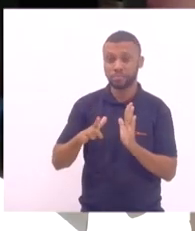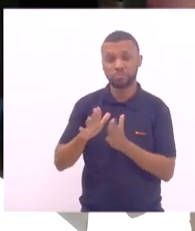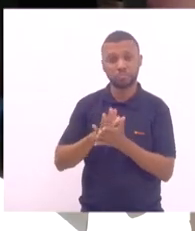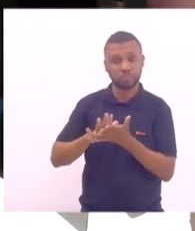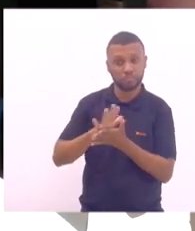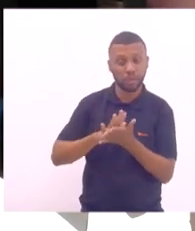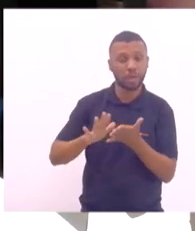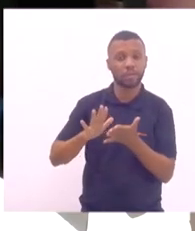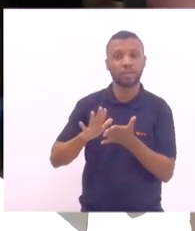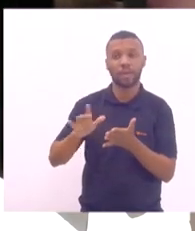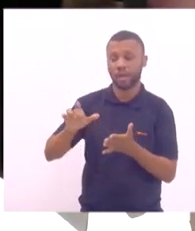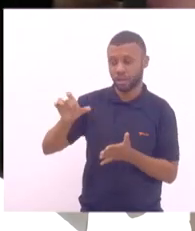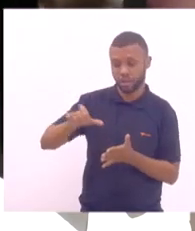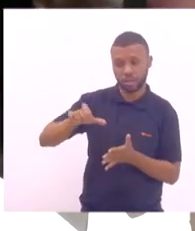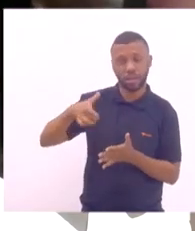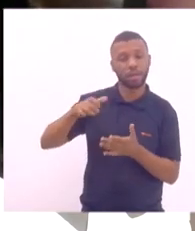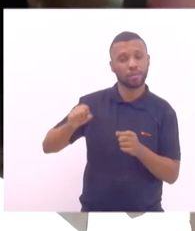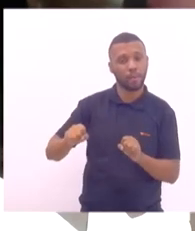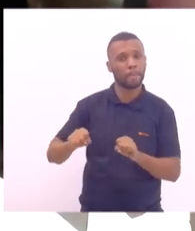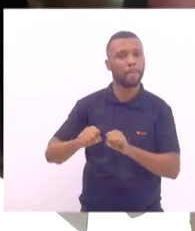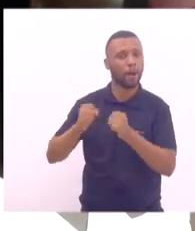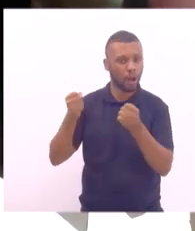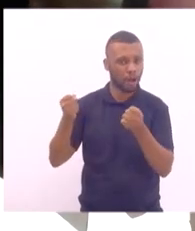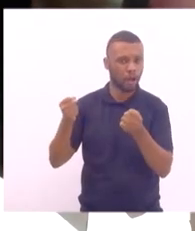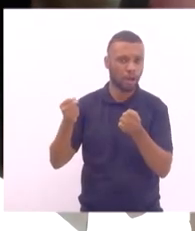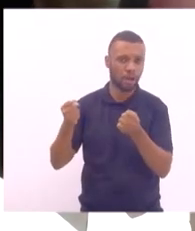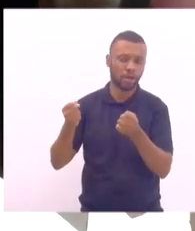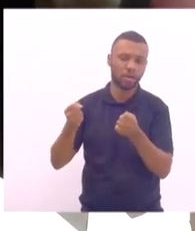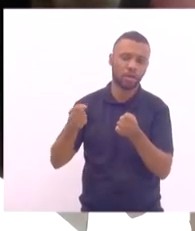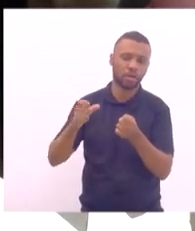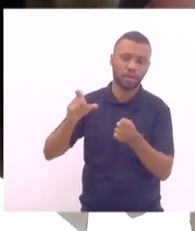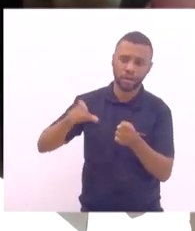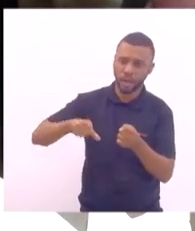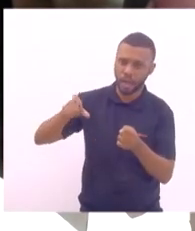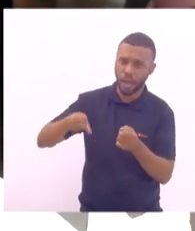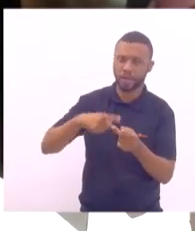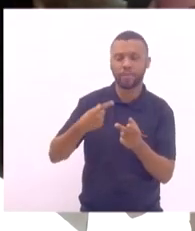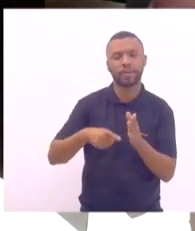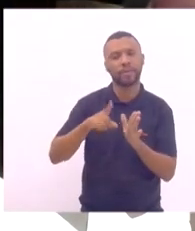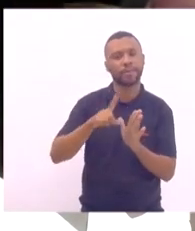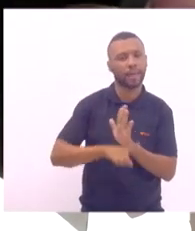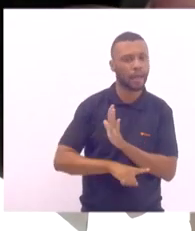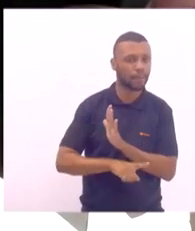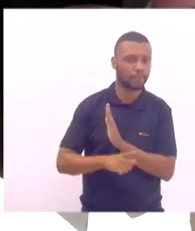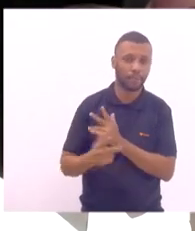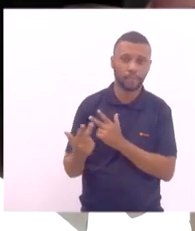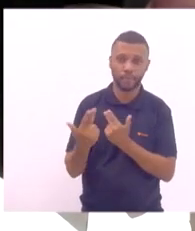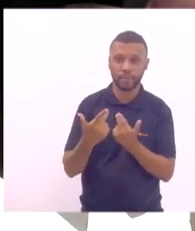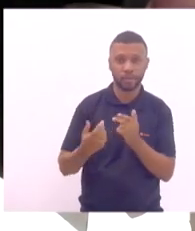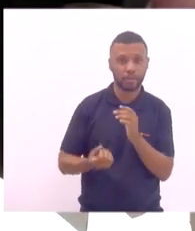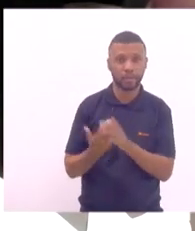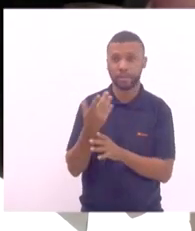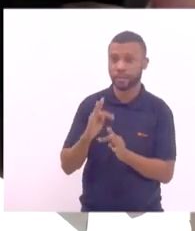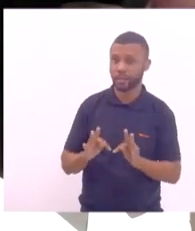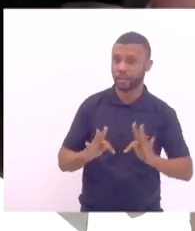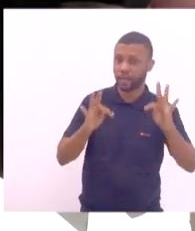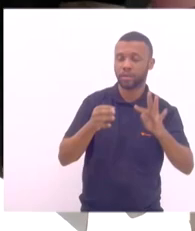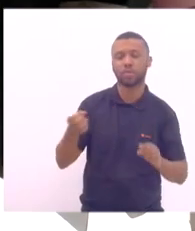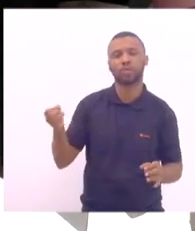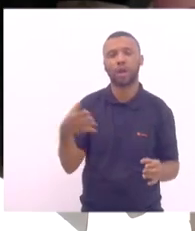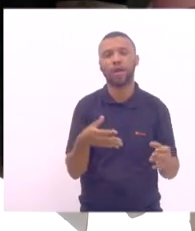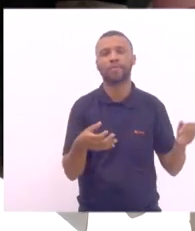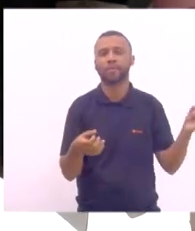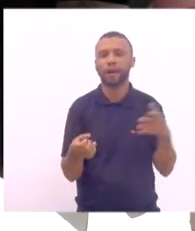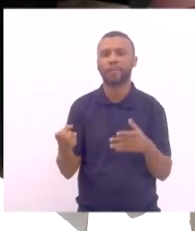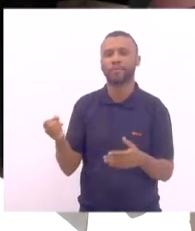distribuição dos seus cartões de crédito e de débito, mesmo que muitas vezes criem novas tecnologias que